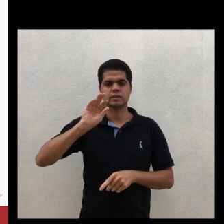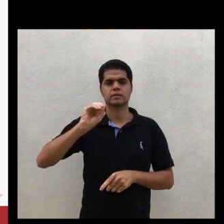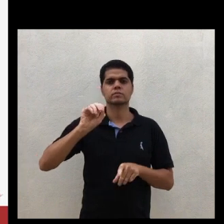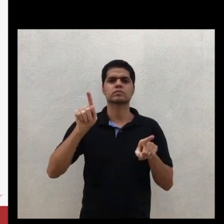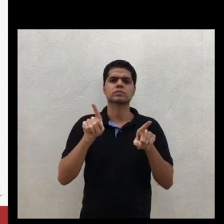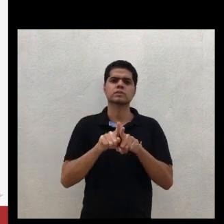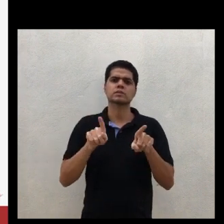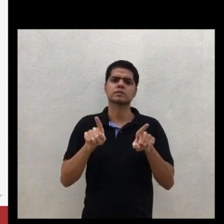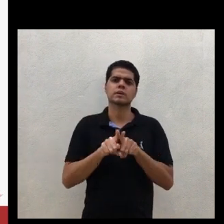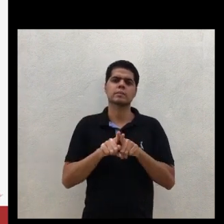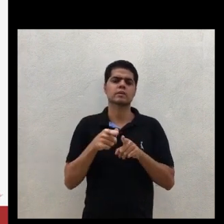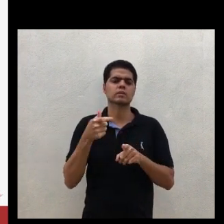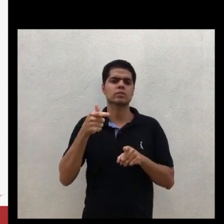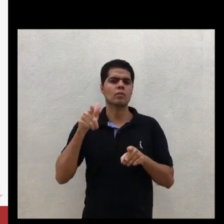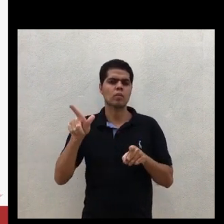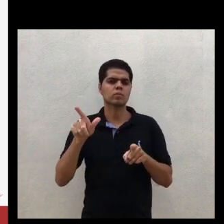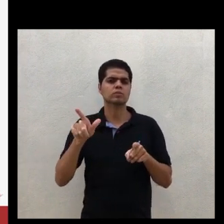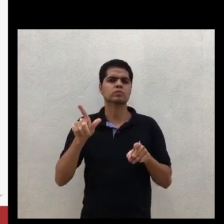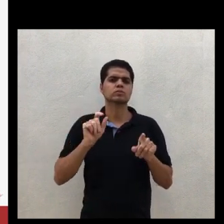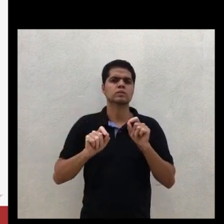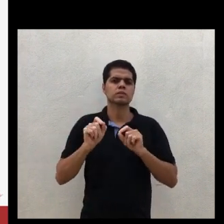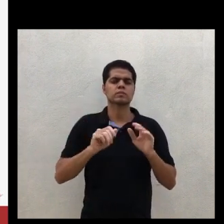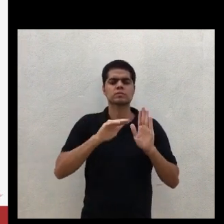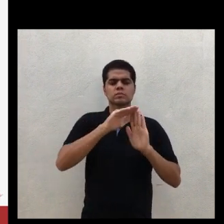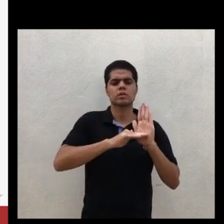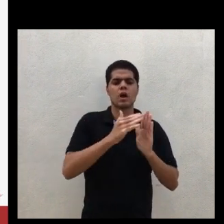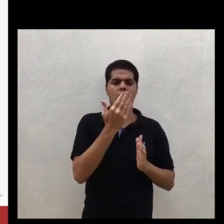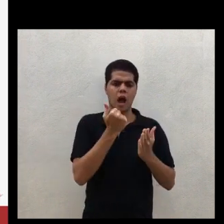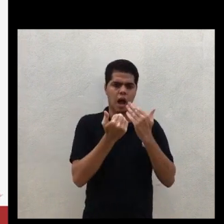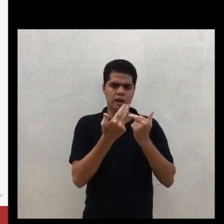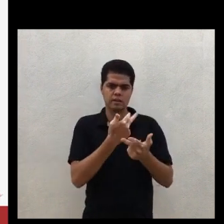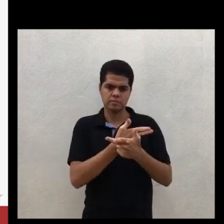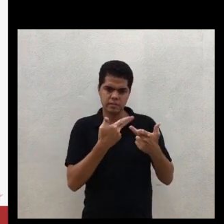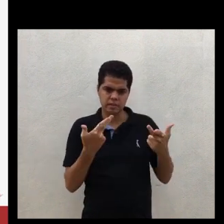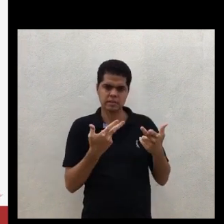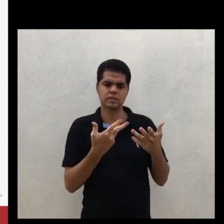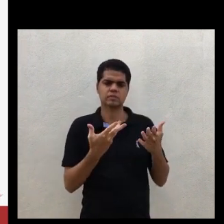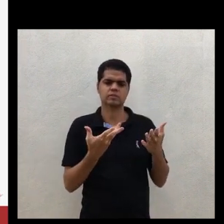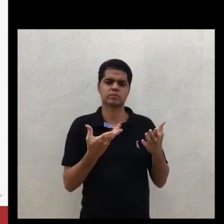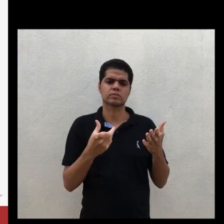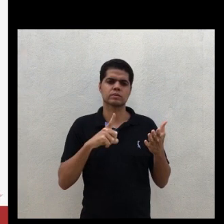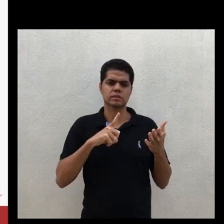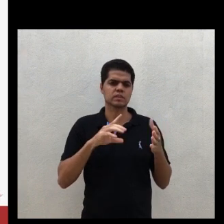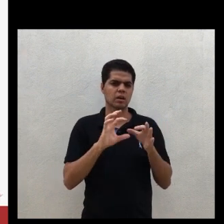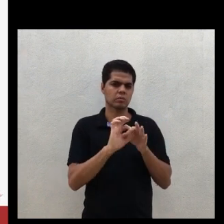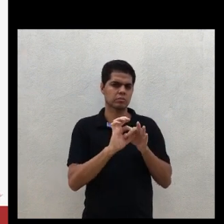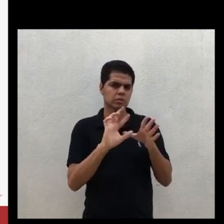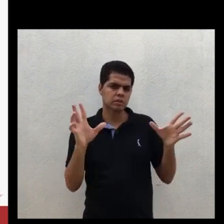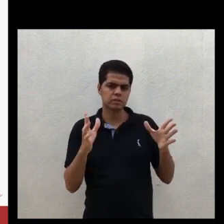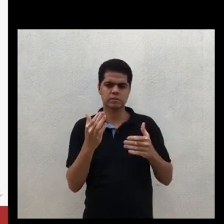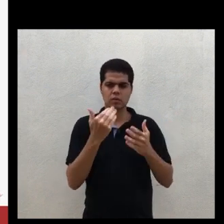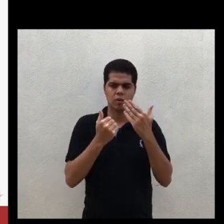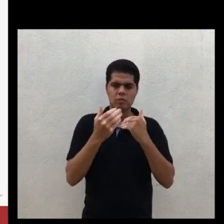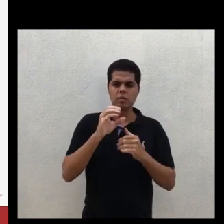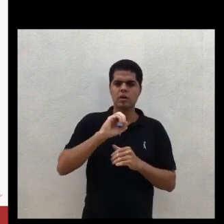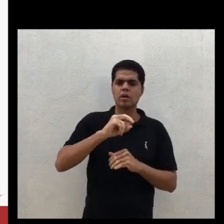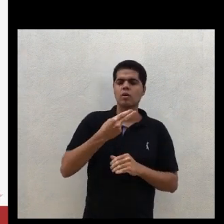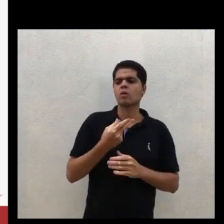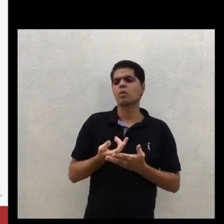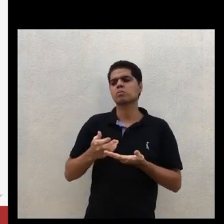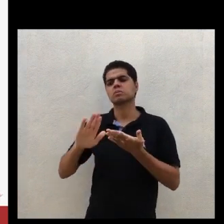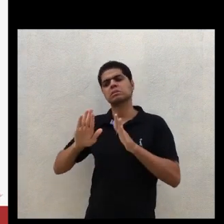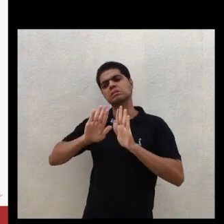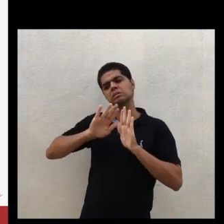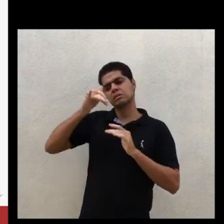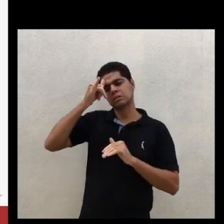qual que era, para decidir se o alimento pode ser consumido livremente, com restrição ou com